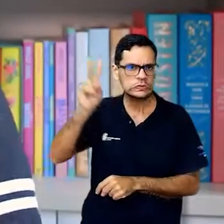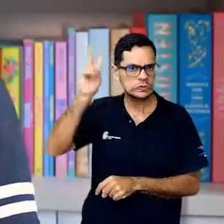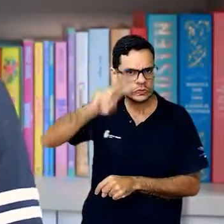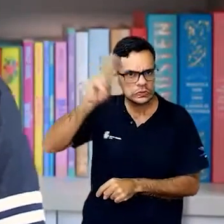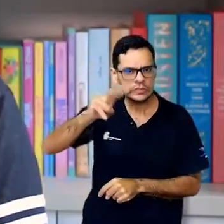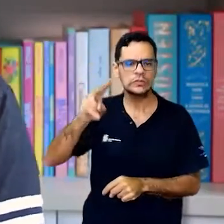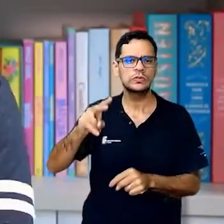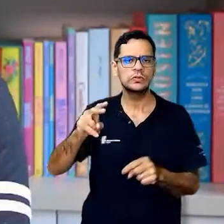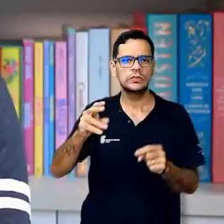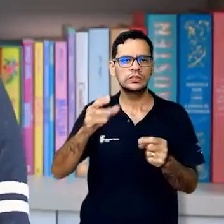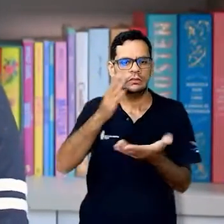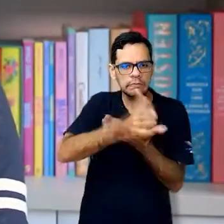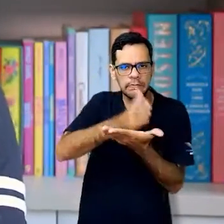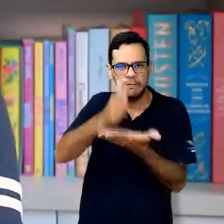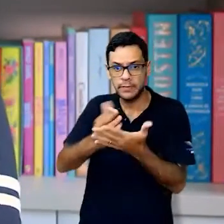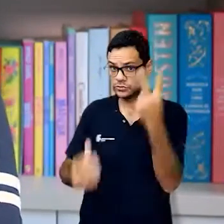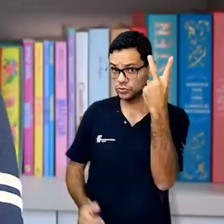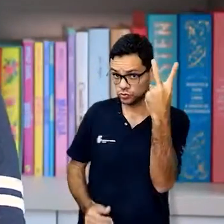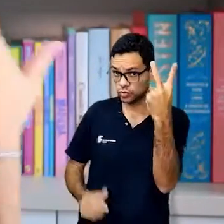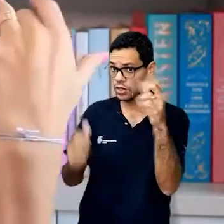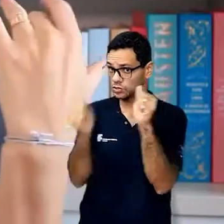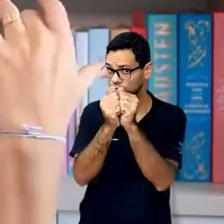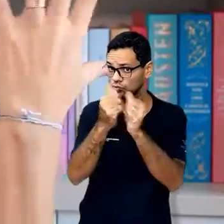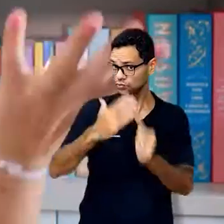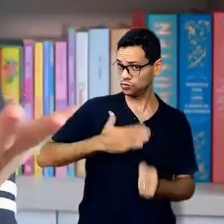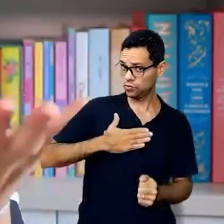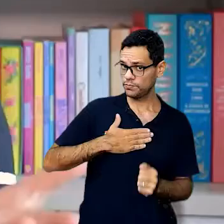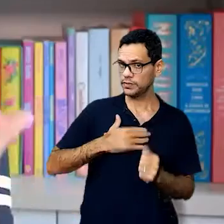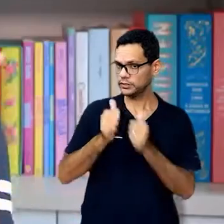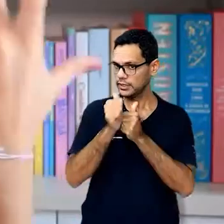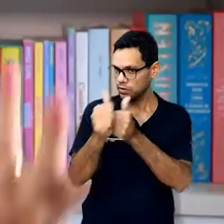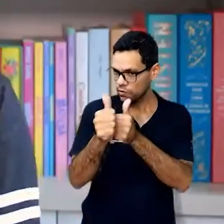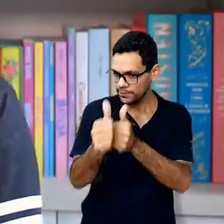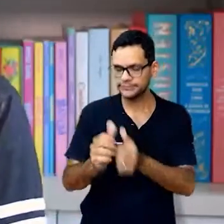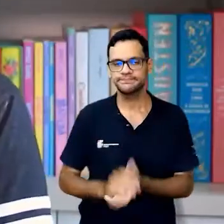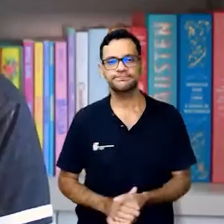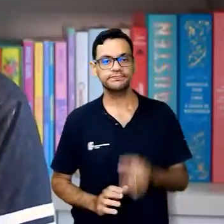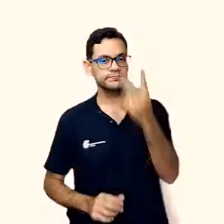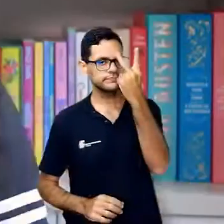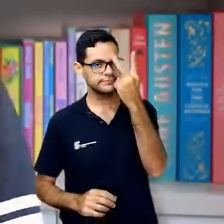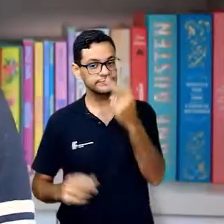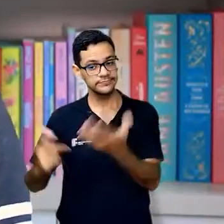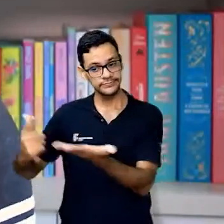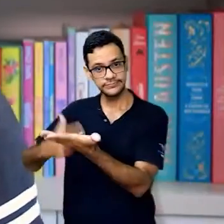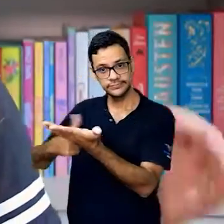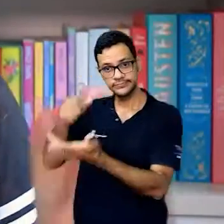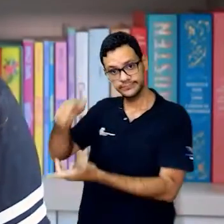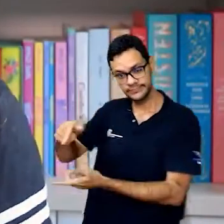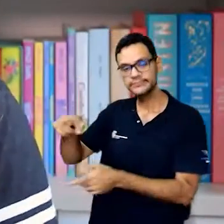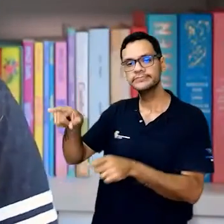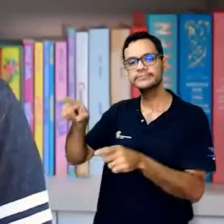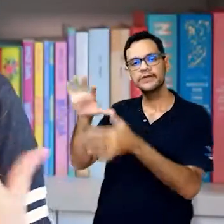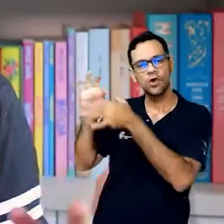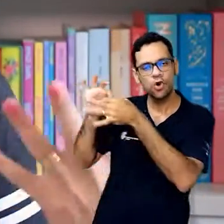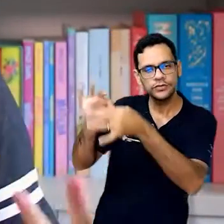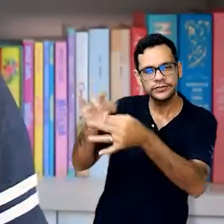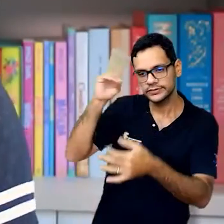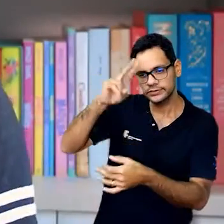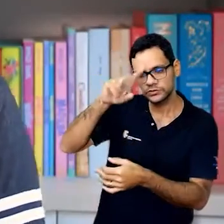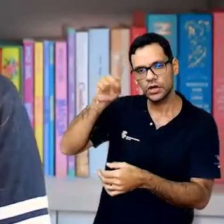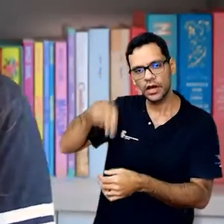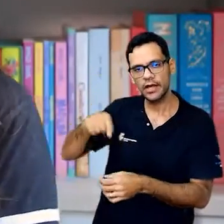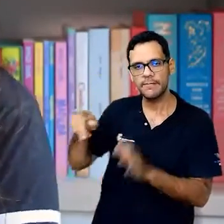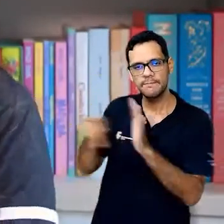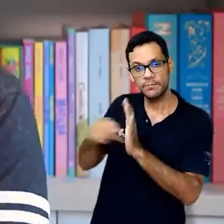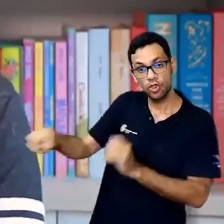também diário de leitura, né, em 2 partes desse livro, caso você queira ler comigo, acompanhando o diário de leitura. E o segundo livro, como eu falei com vocês, também traz